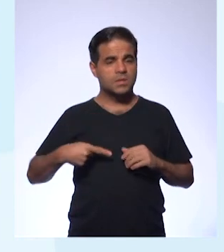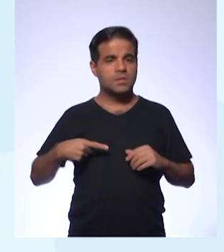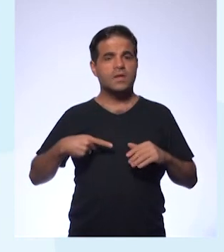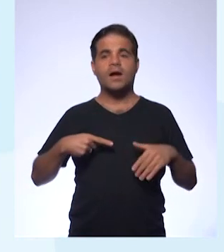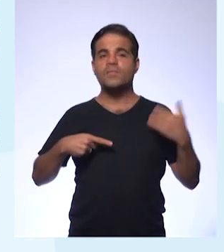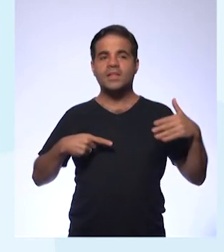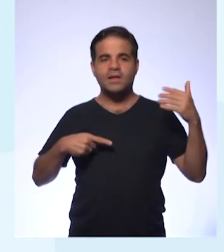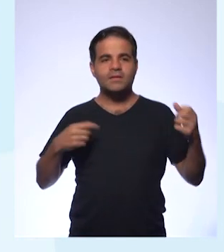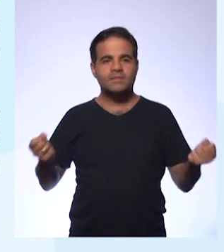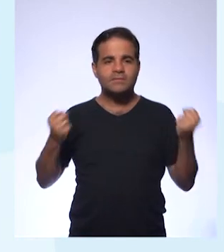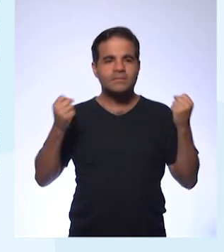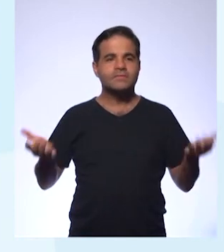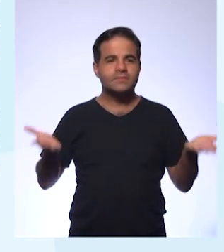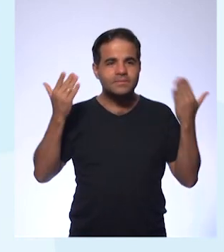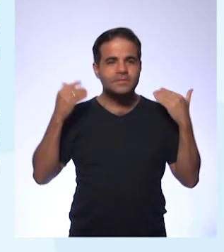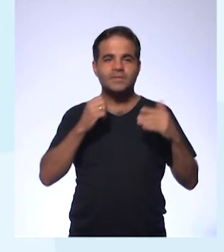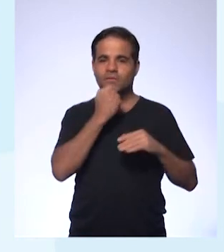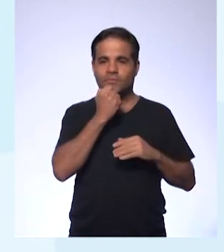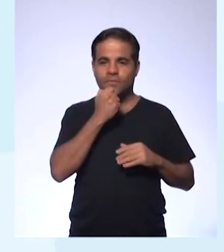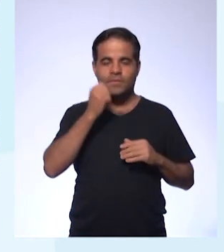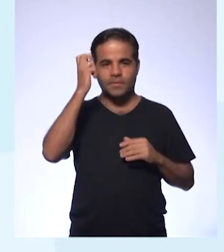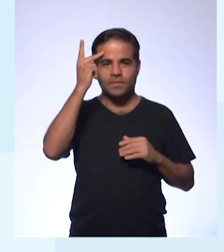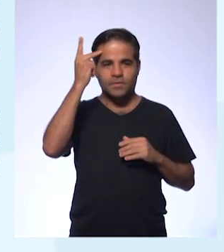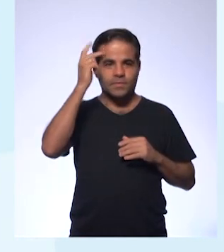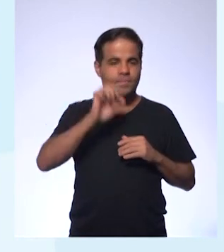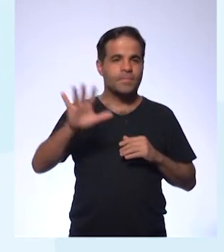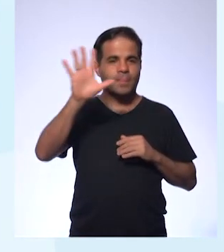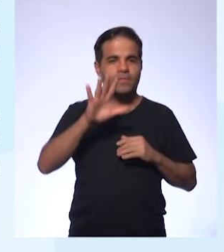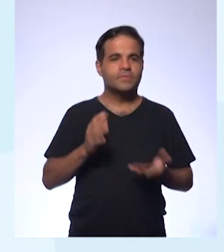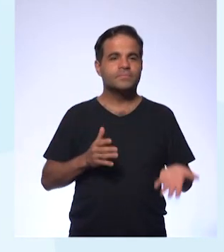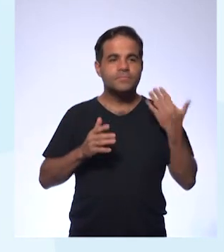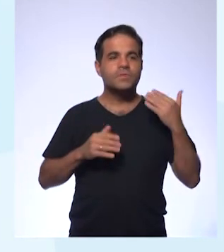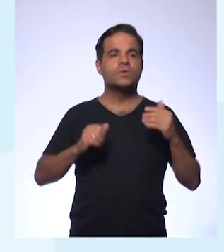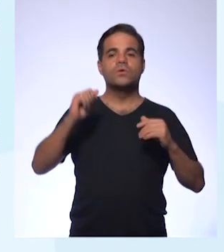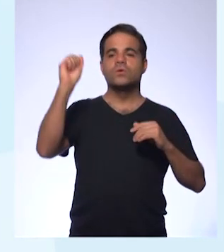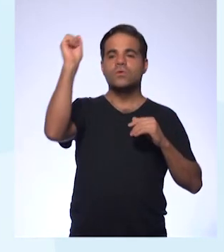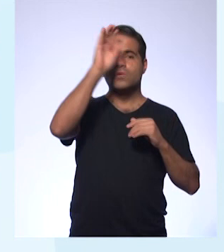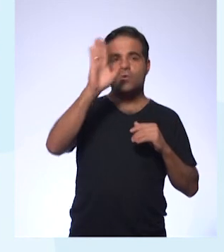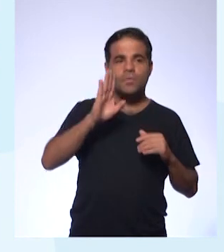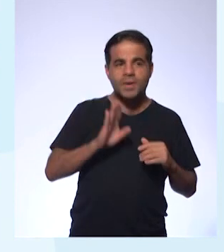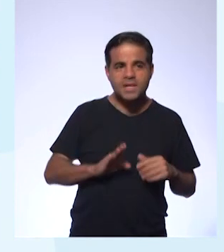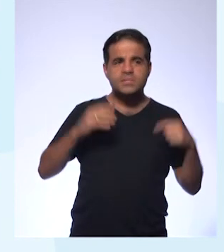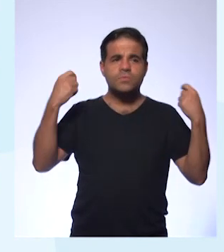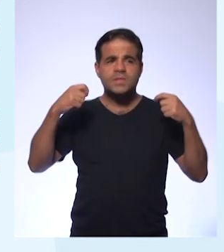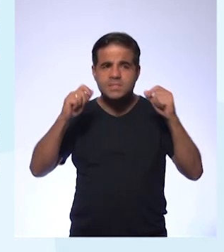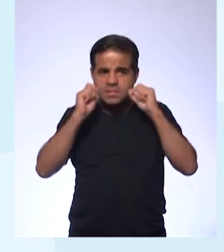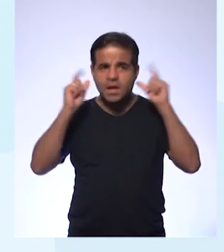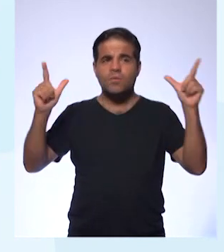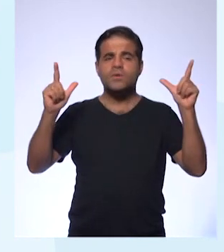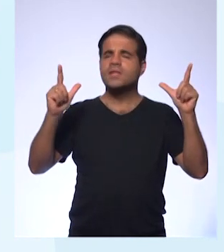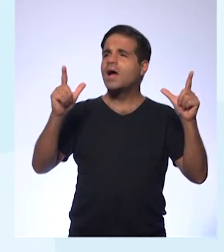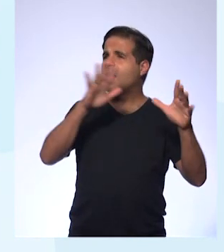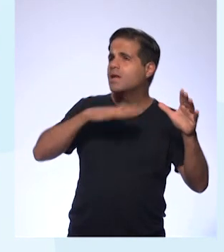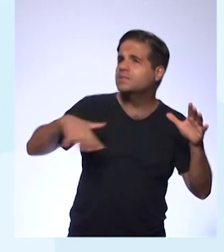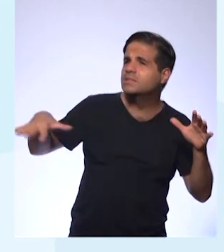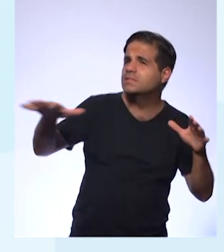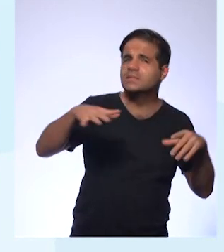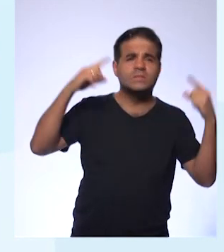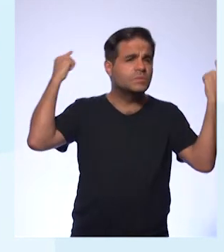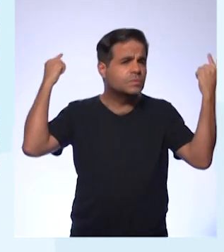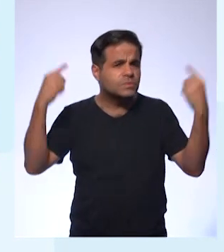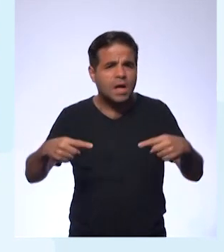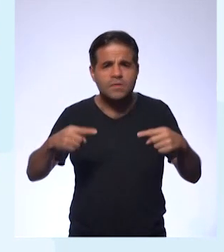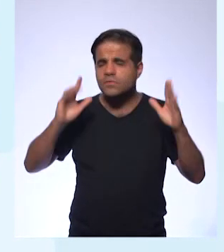Academia de Ciências do Estado de São Paulo. O Brasil precisa acordar. Diante do maior desafio